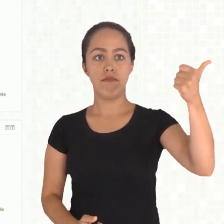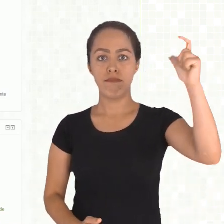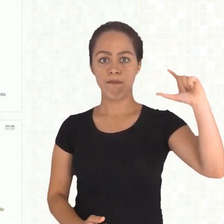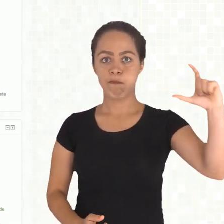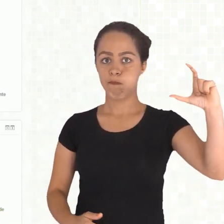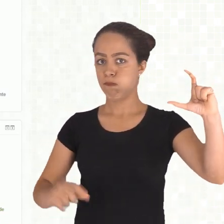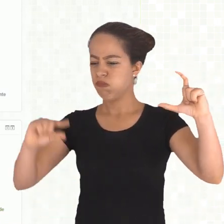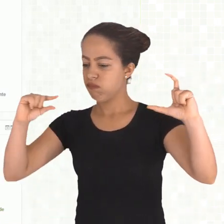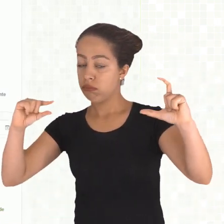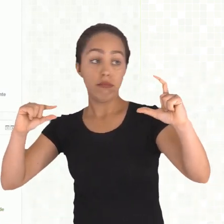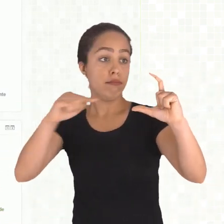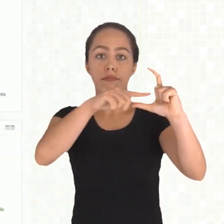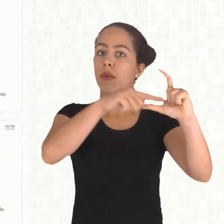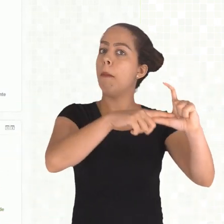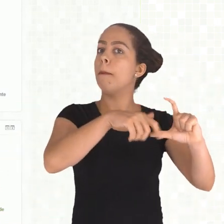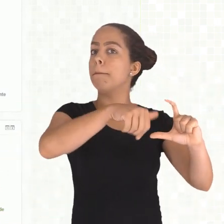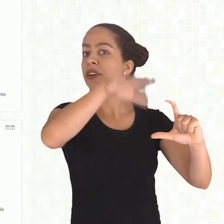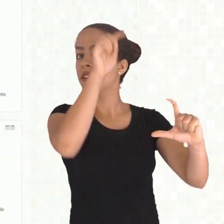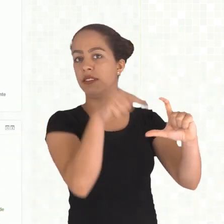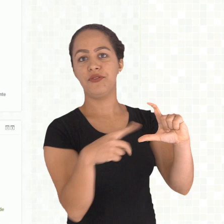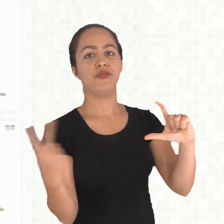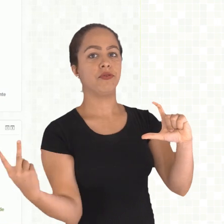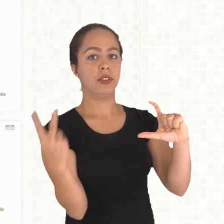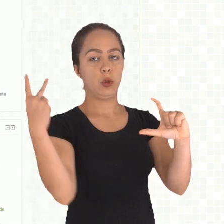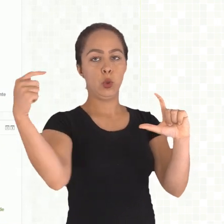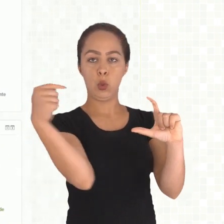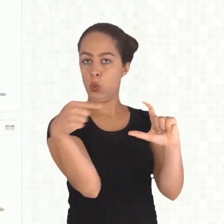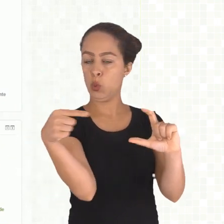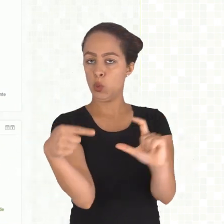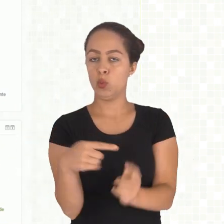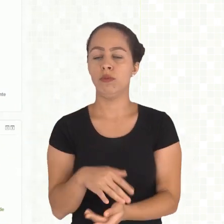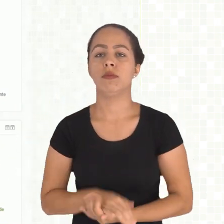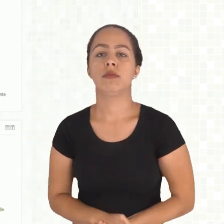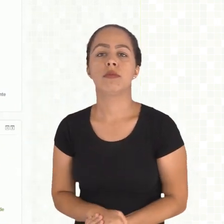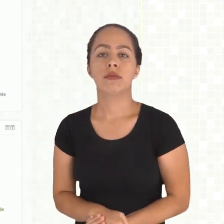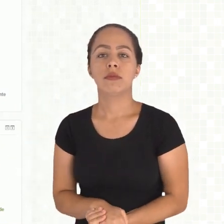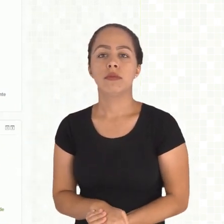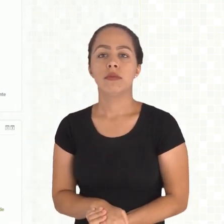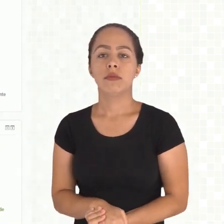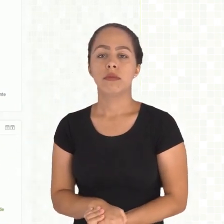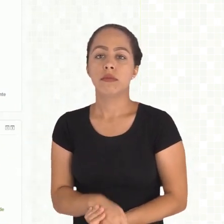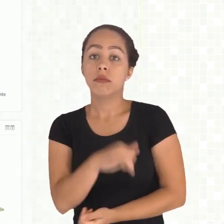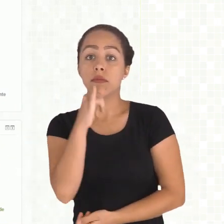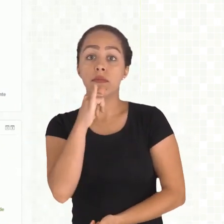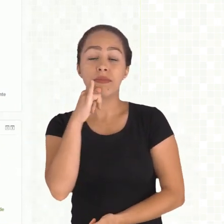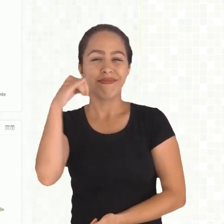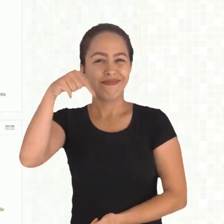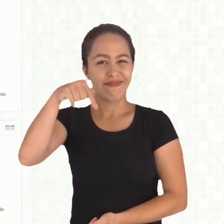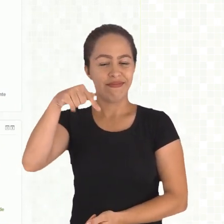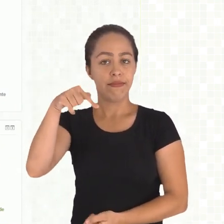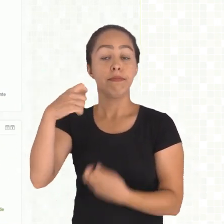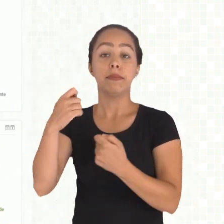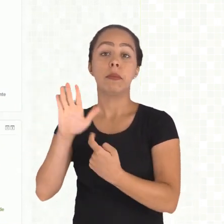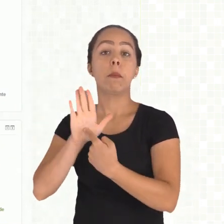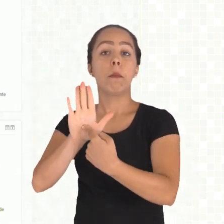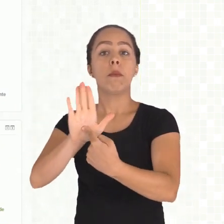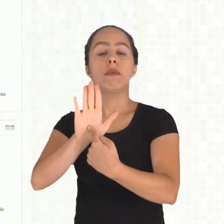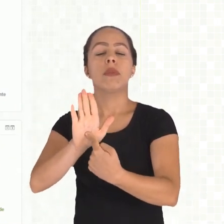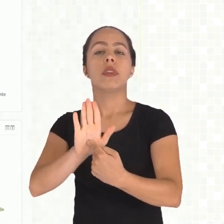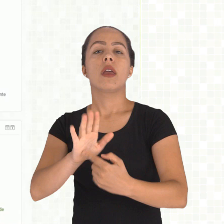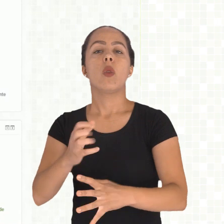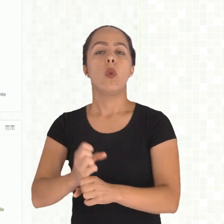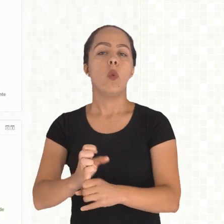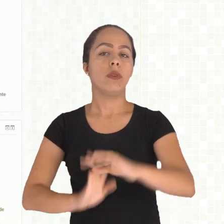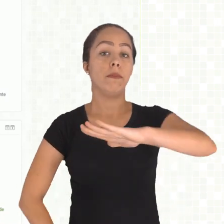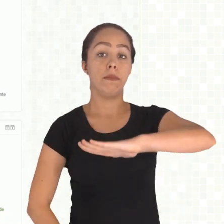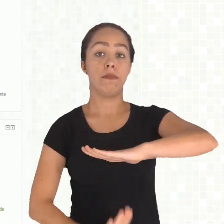aqui é que no total da categoria, aqui nessa seção, você tem que dizer, no nosso caso, a nota